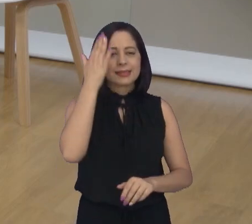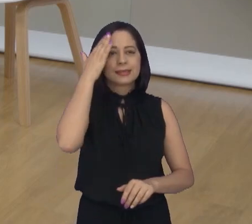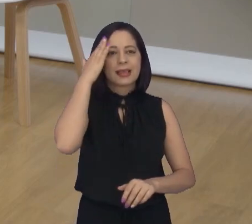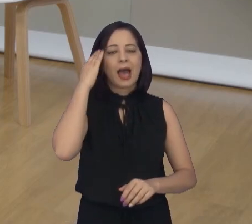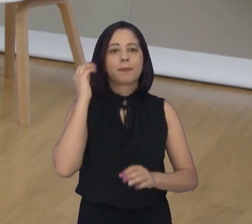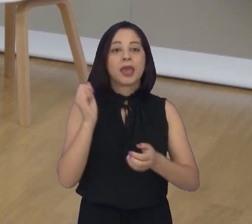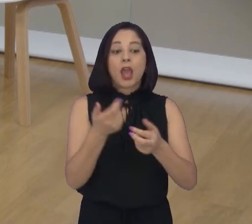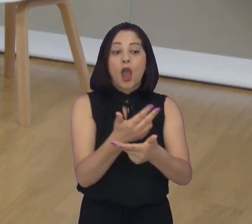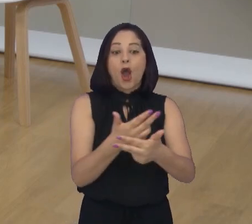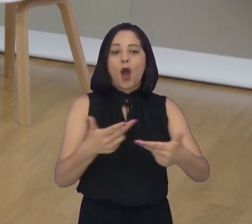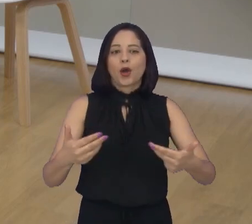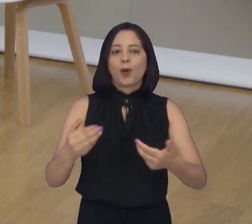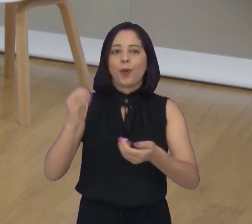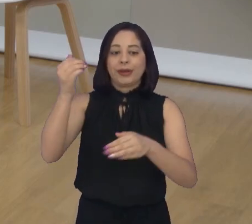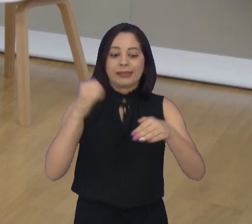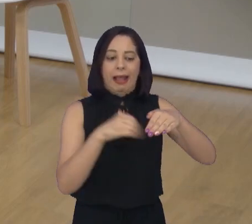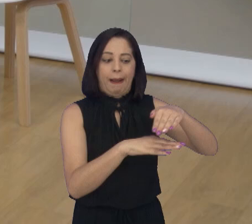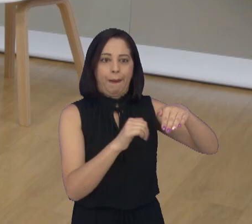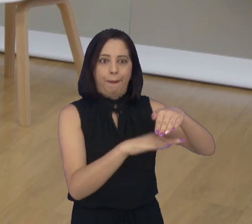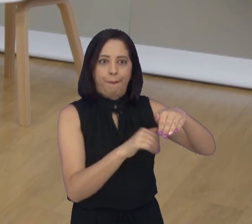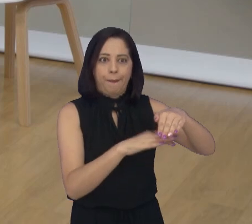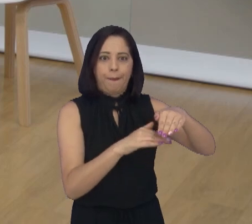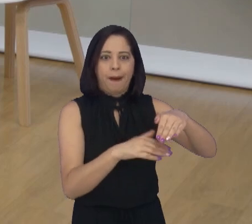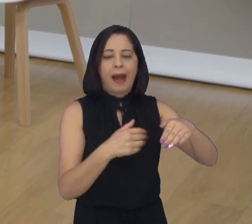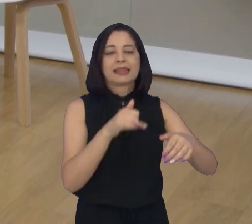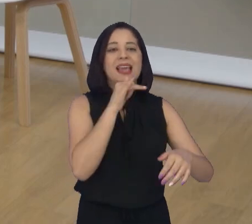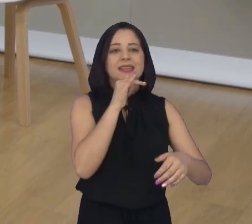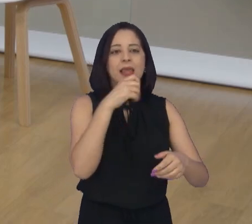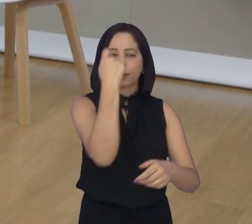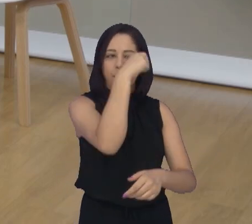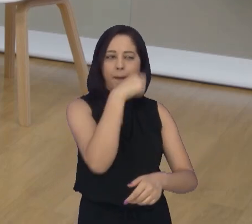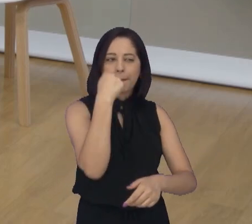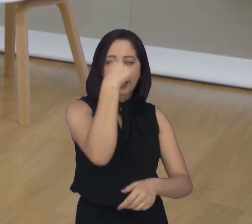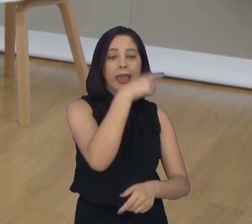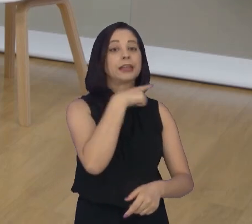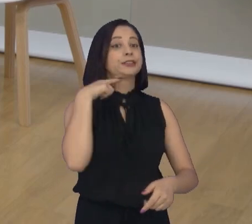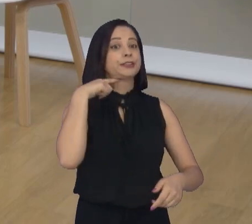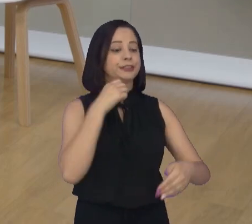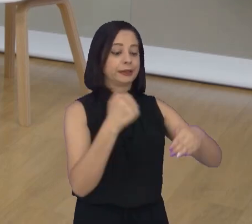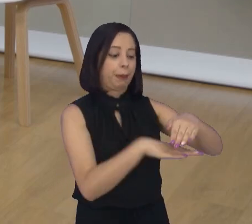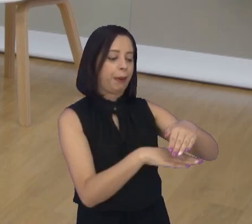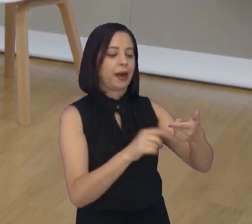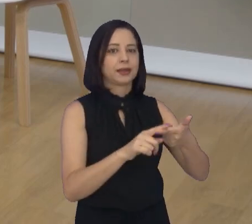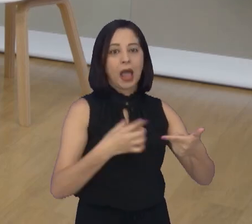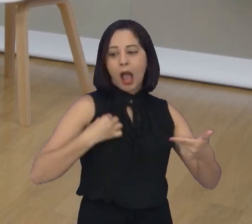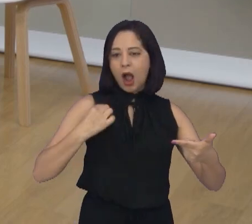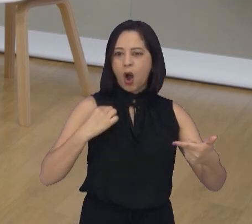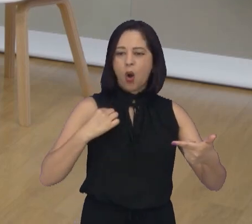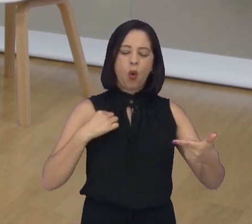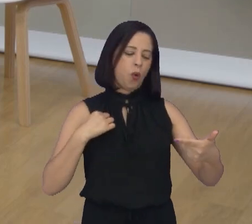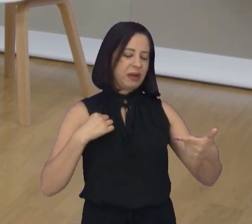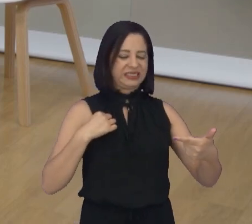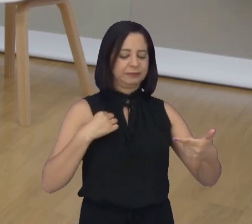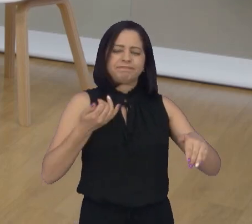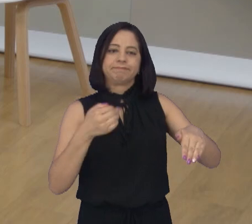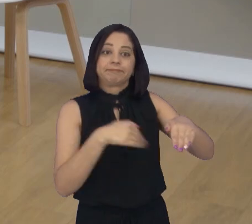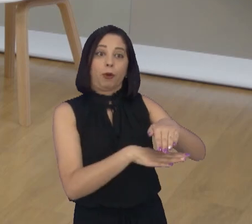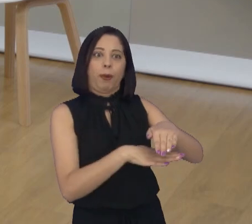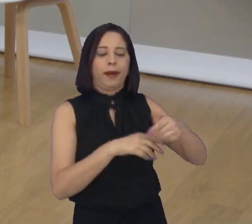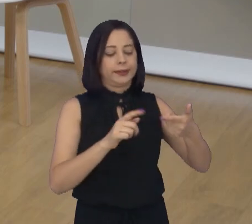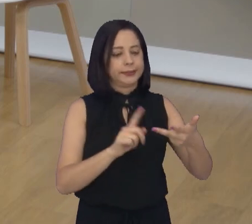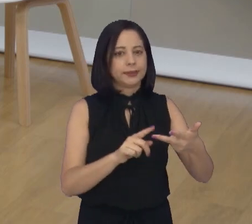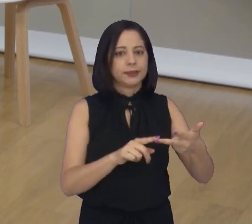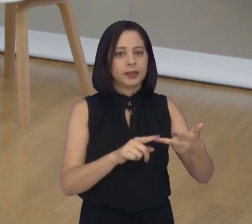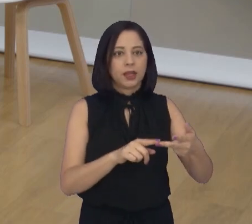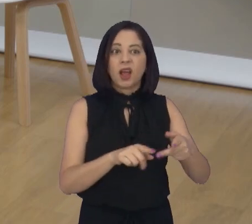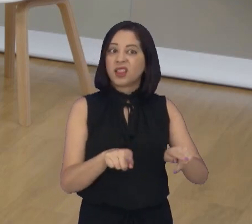as coisas, os objetos por muito tempo, como maquiagem vencida, uma peça de roupa que já não serve mais. Isso